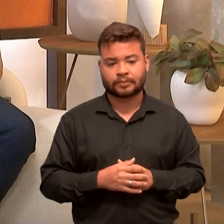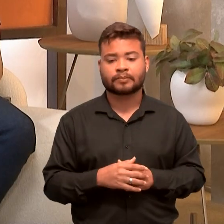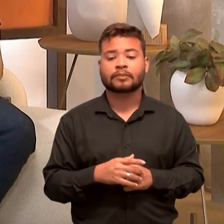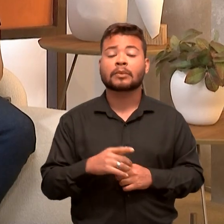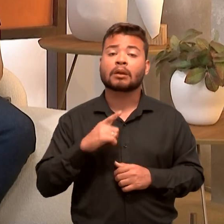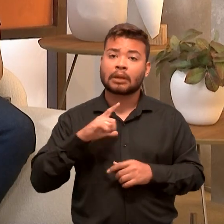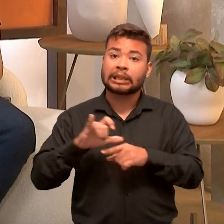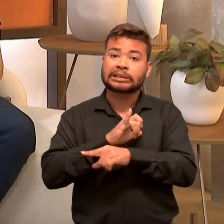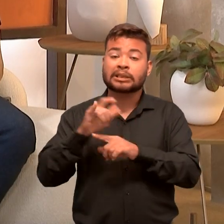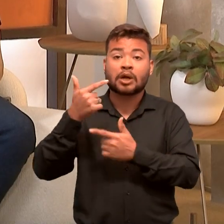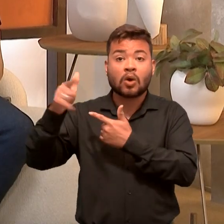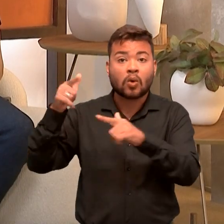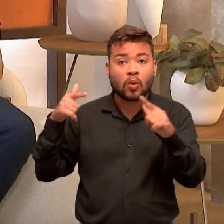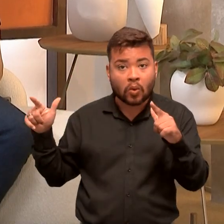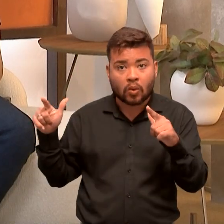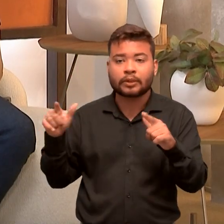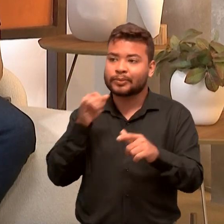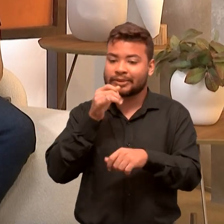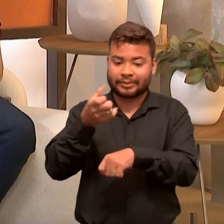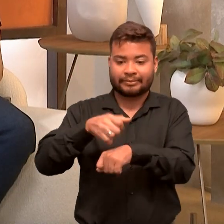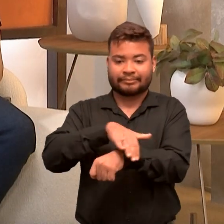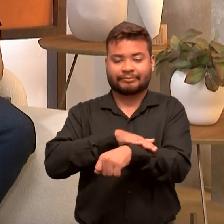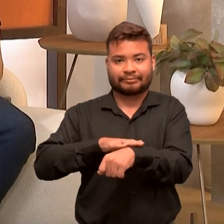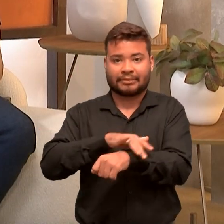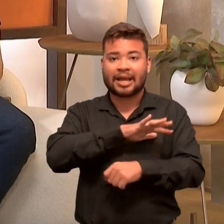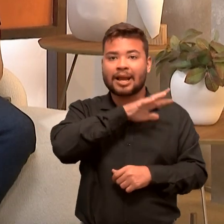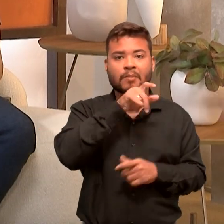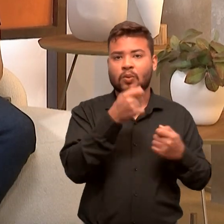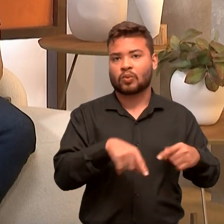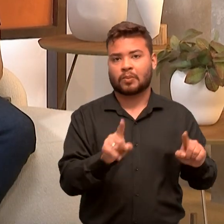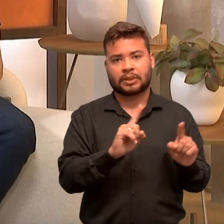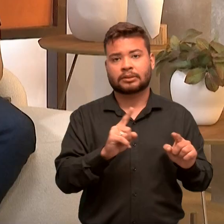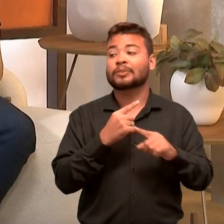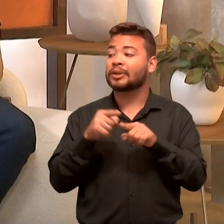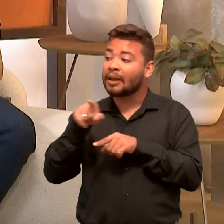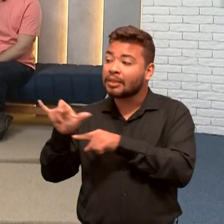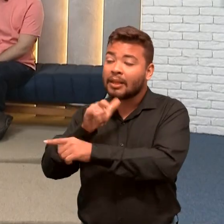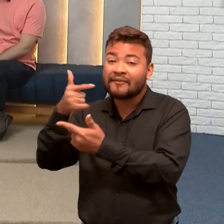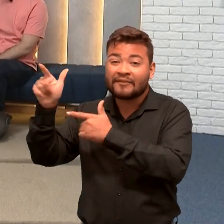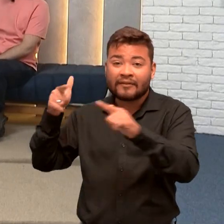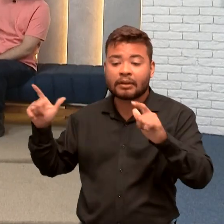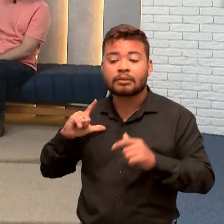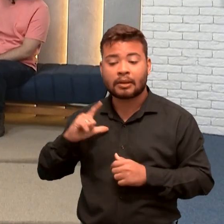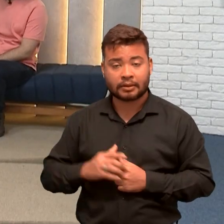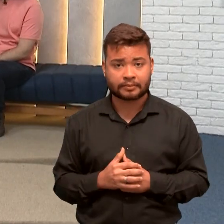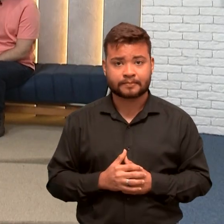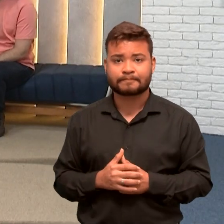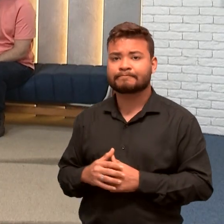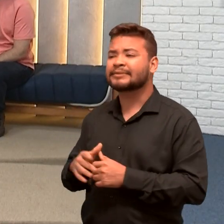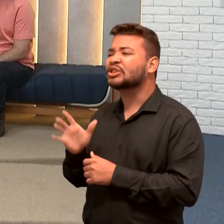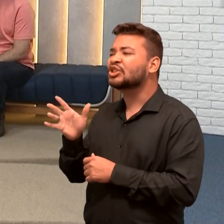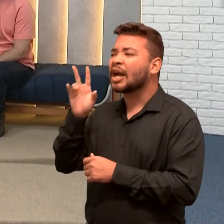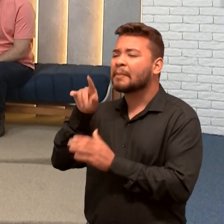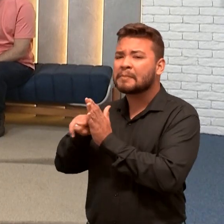testes dermatológicos, então não há necessidade mais da utilização de animais. A gente busca naquele histórico que já existe de outras